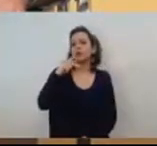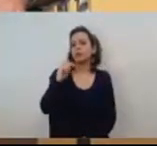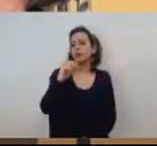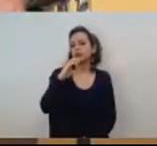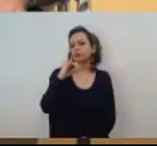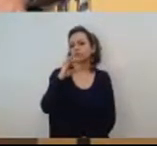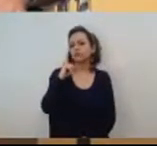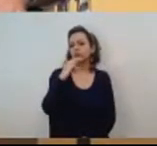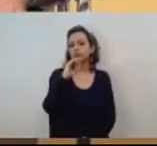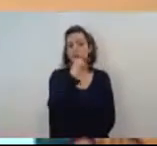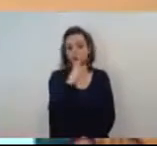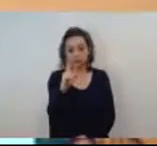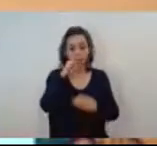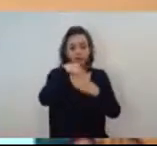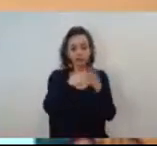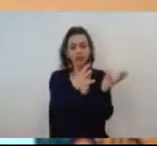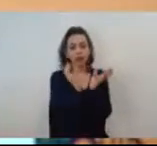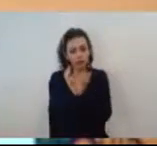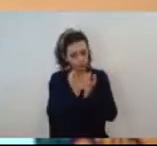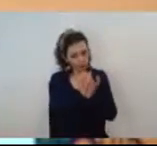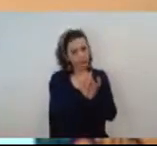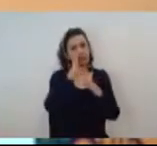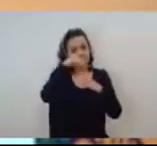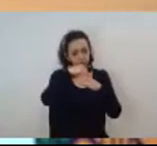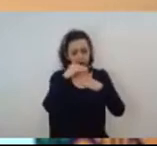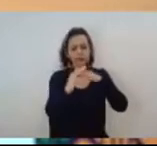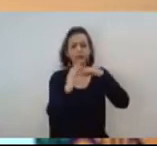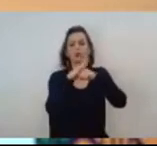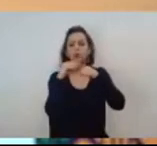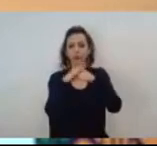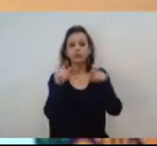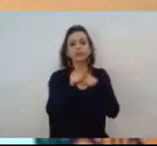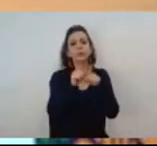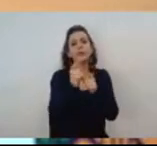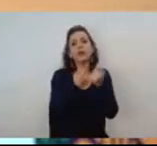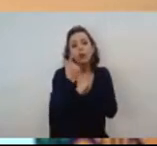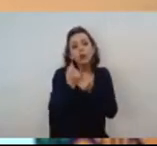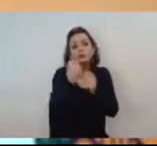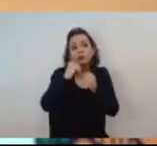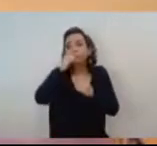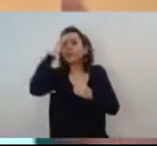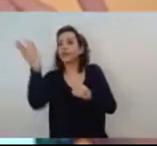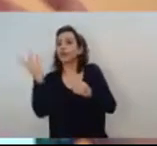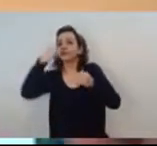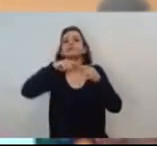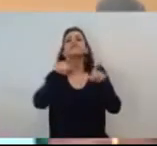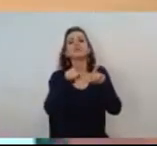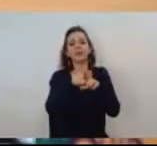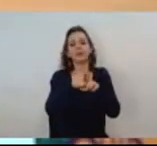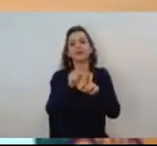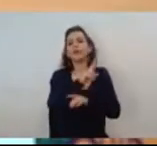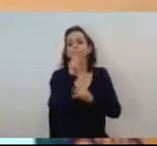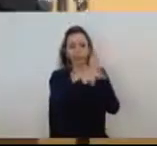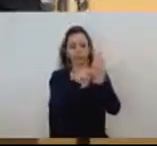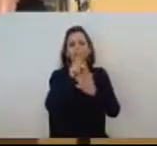minorizados e tem programas externos também isso transformador para queimar chama transforma e de fato é